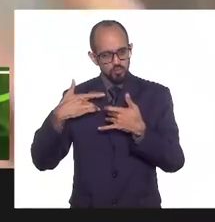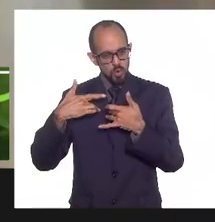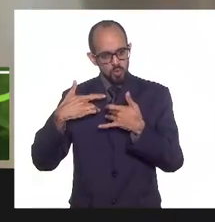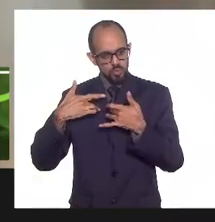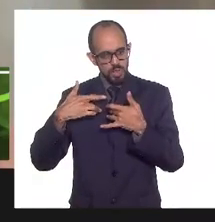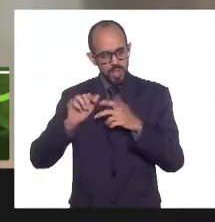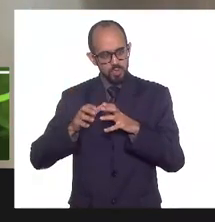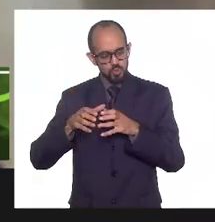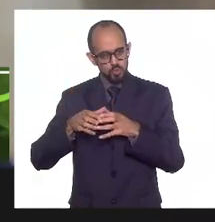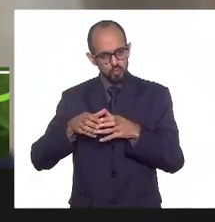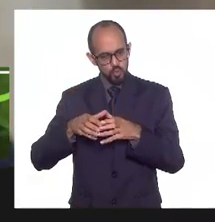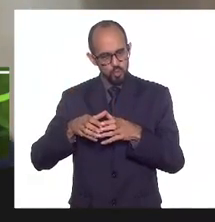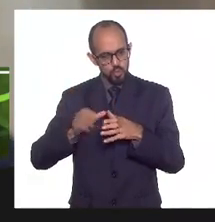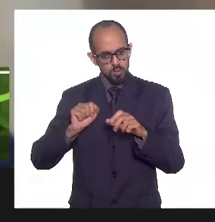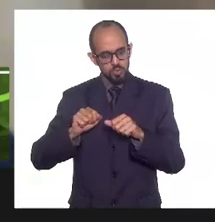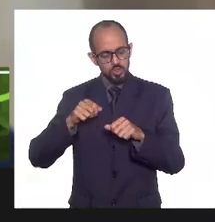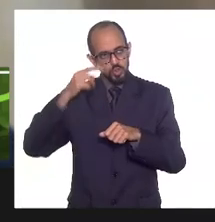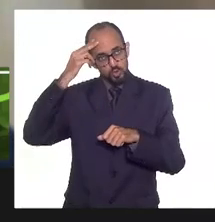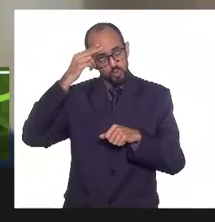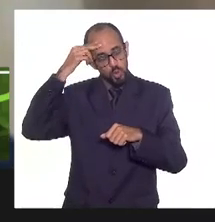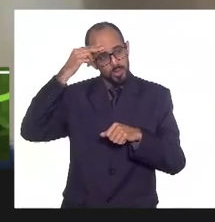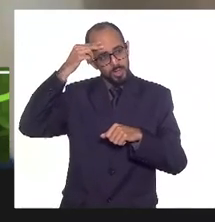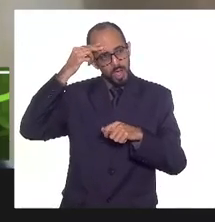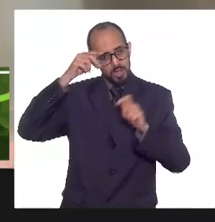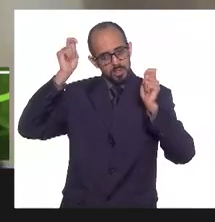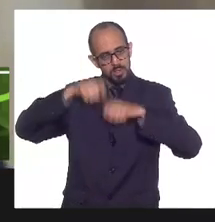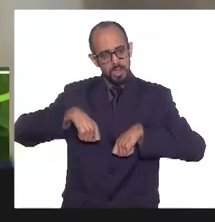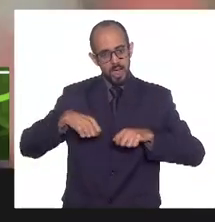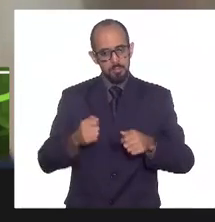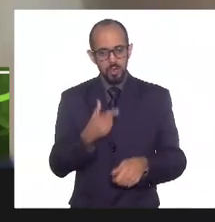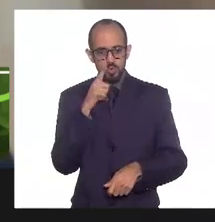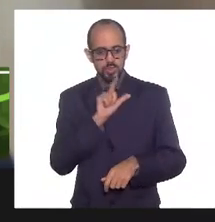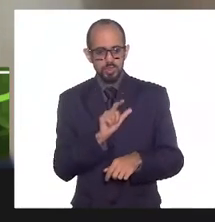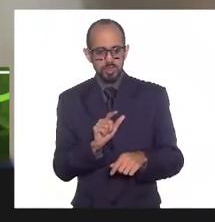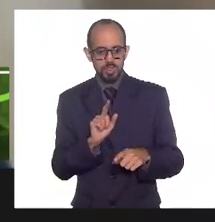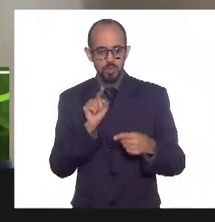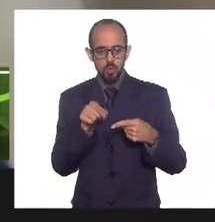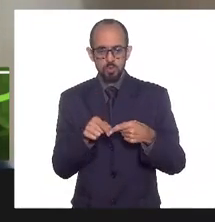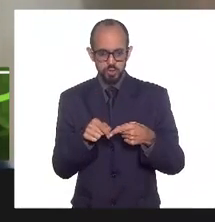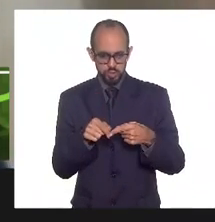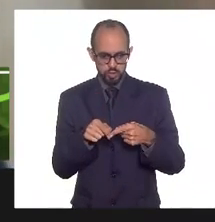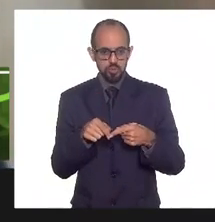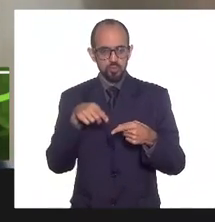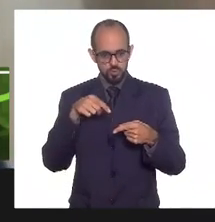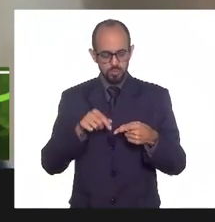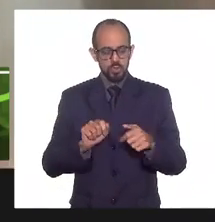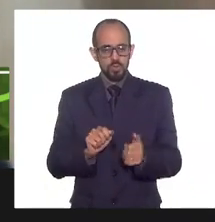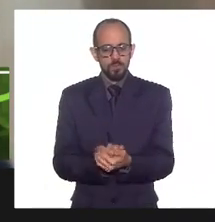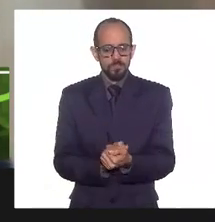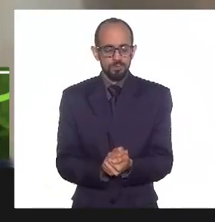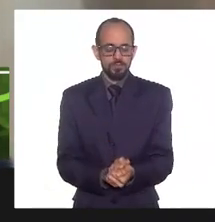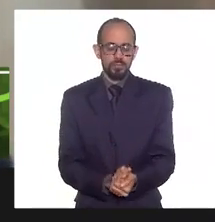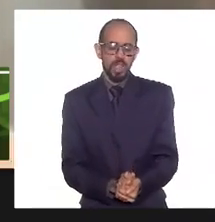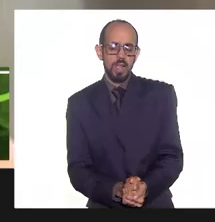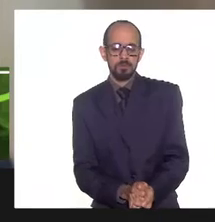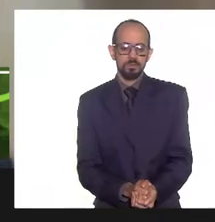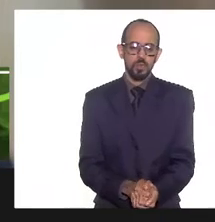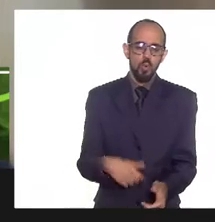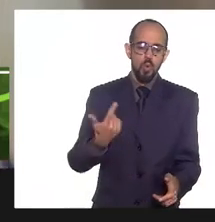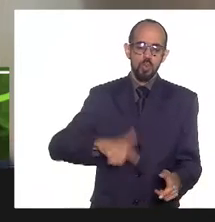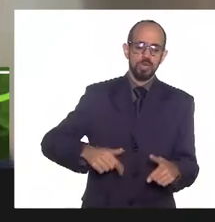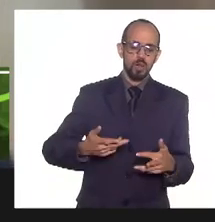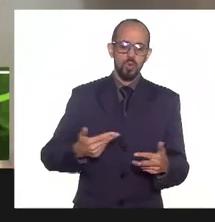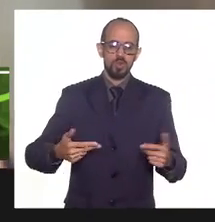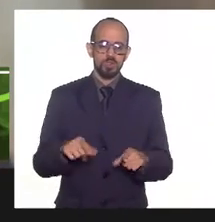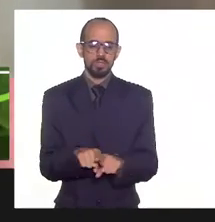sonhar que podem realizar seus sonhos né então isso é uma questão muito importante uma outra questão que eu queria colocar é que